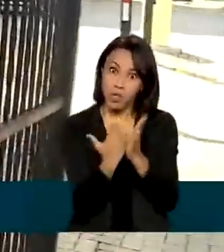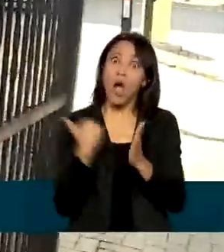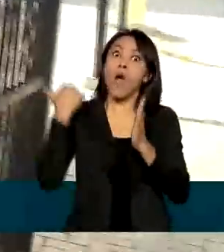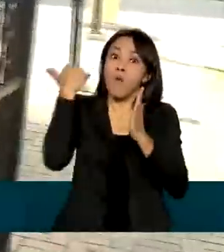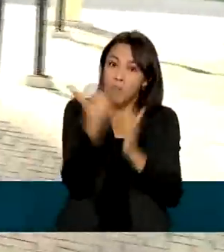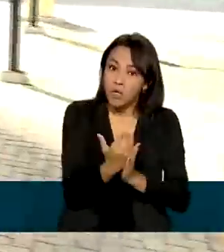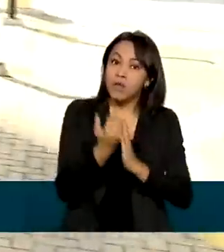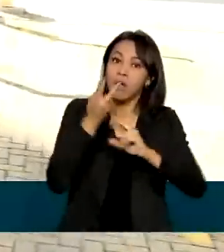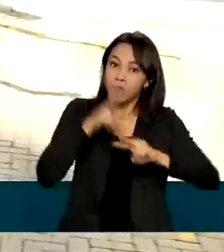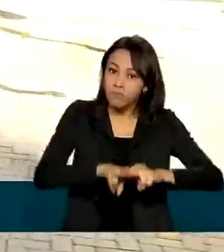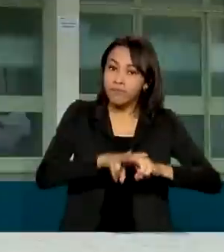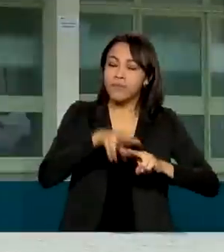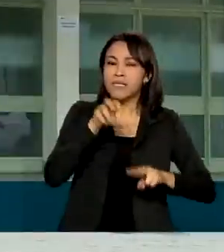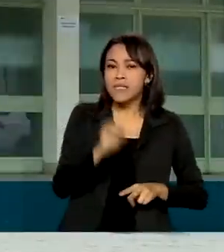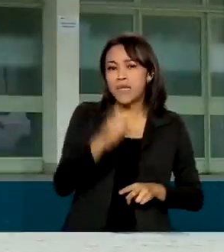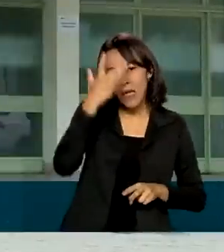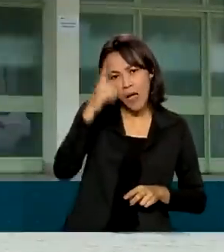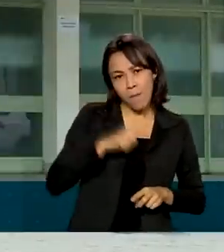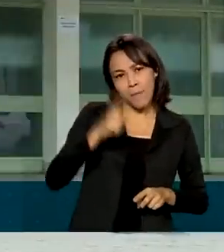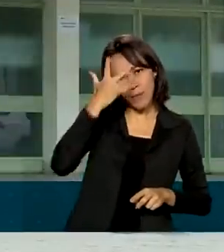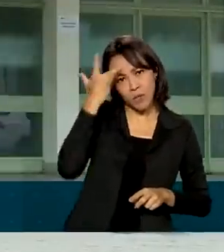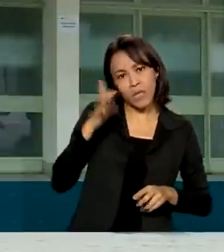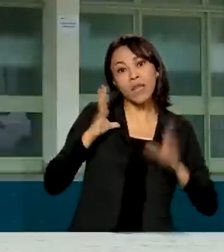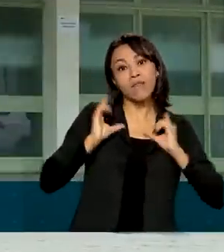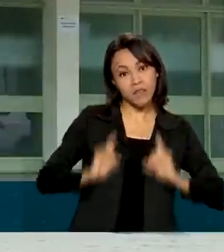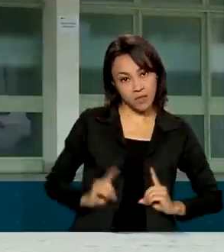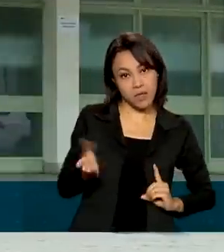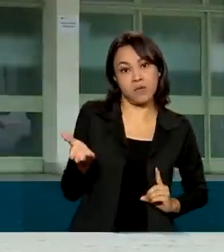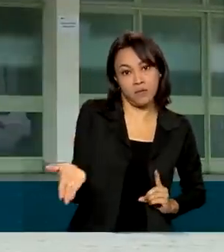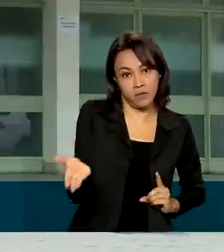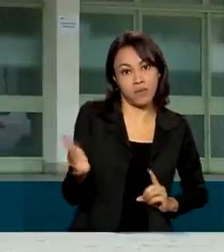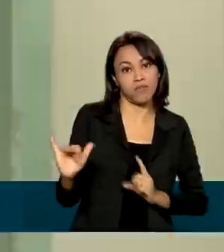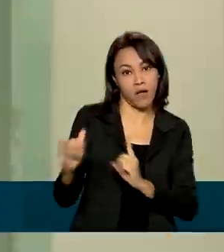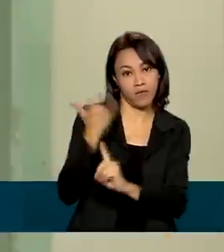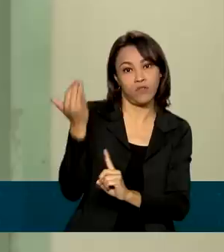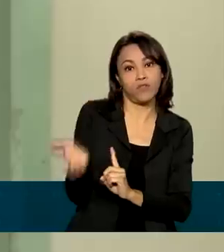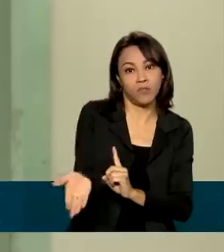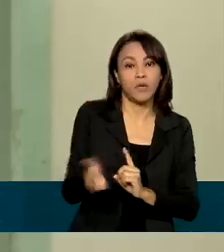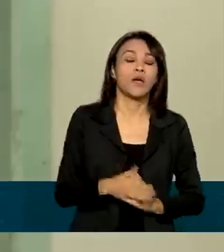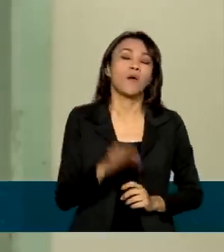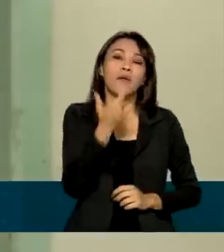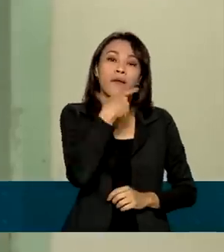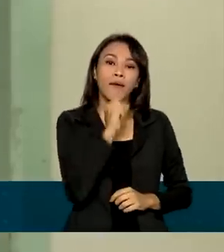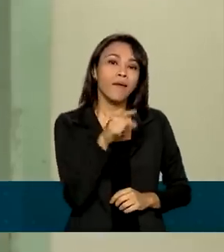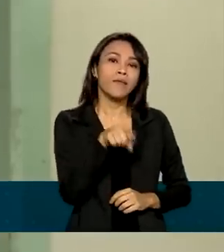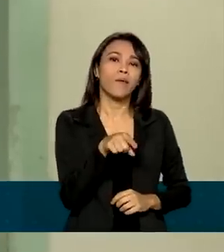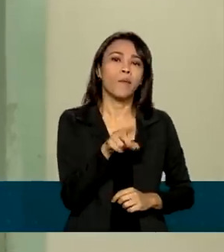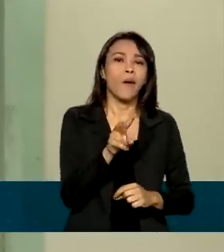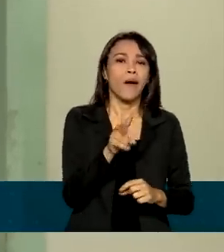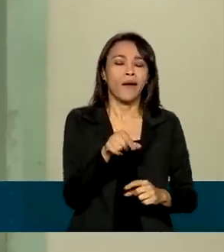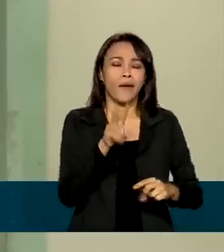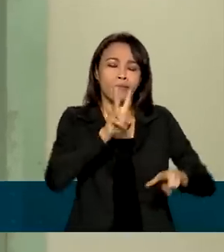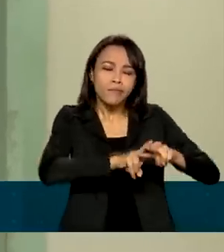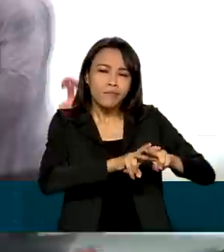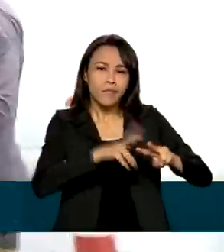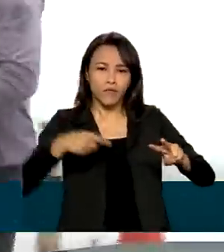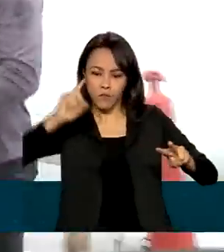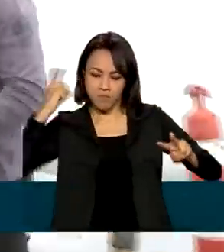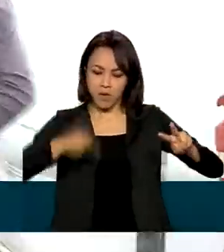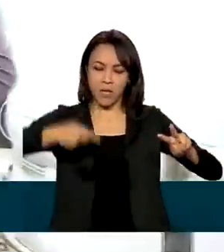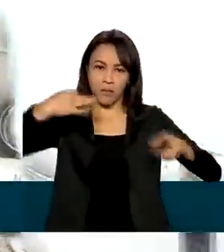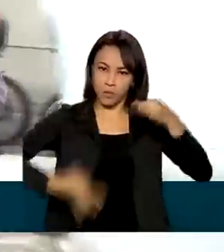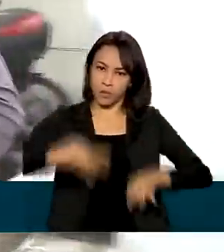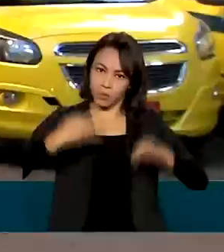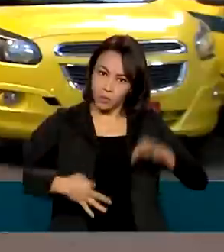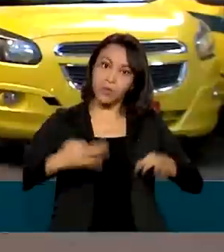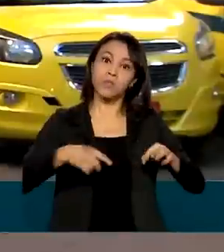a vítima é uma pessoa com deficiência. E tem mais: quem deixar de cumprir medida protetiva determinada em sentença judicial para criança